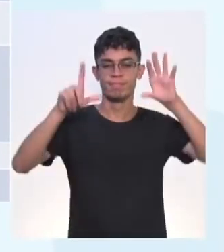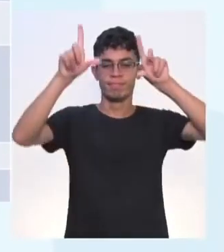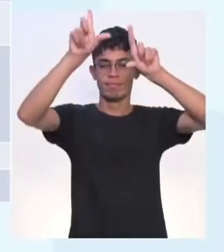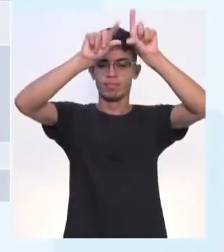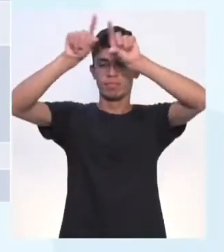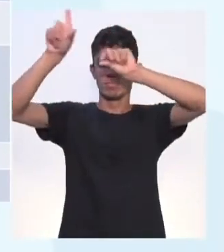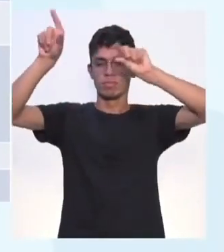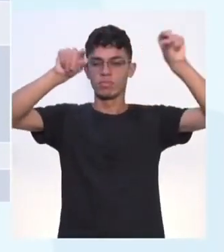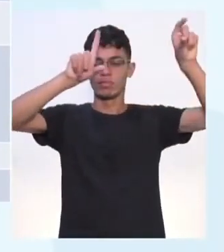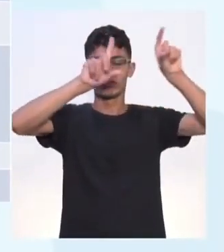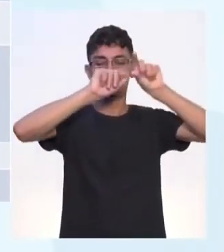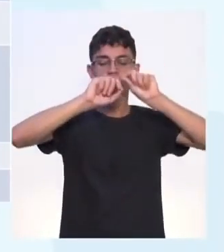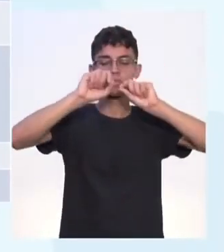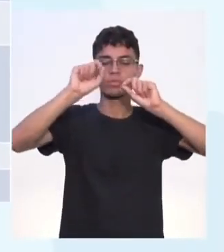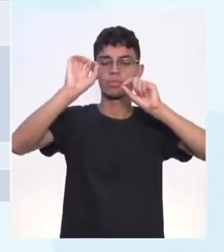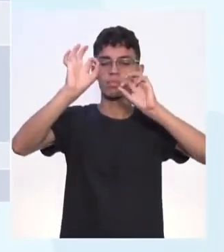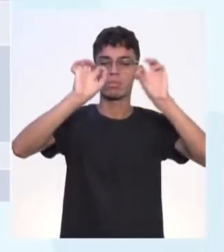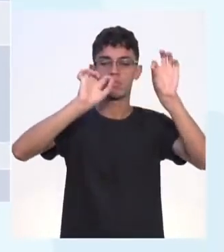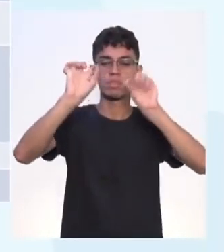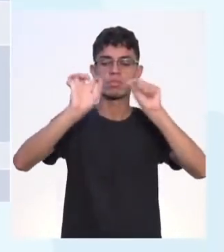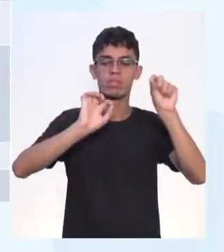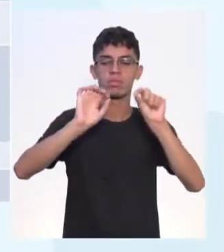enfeitam. Enfeitam o quê?